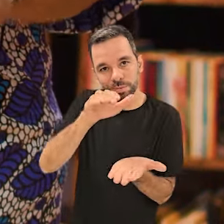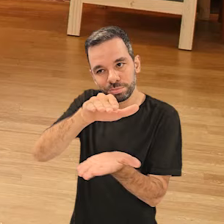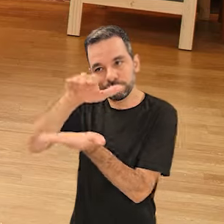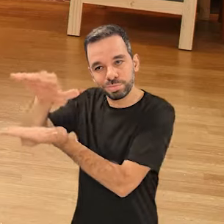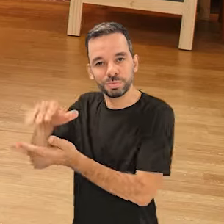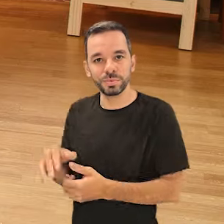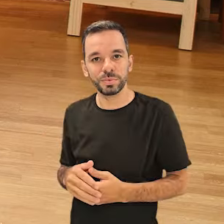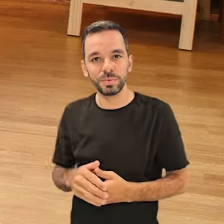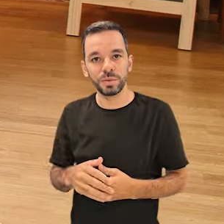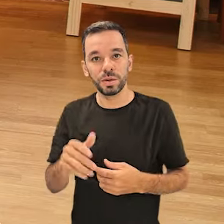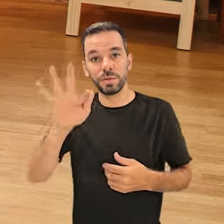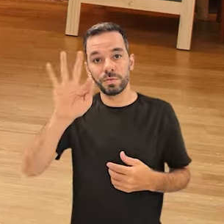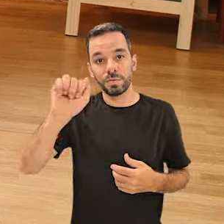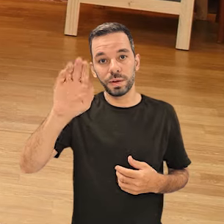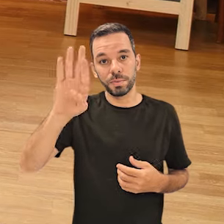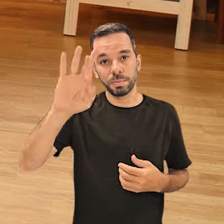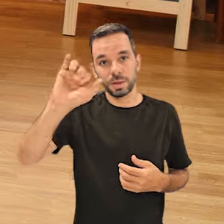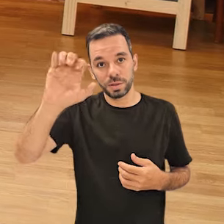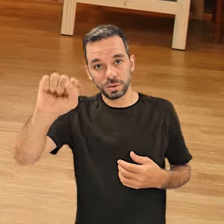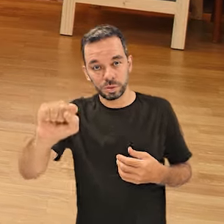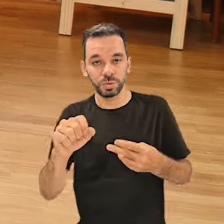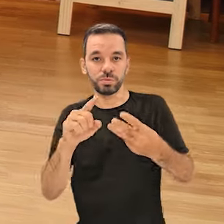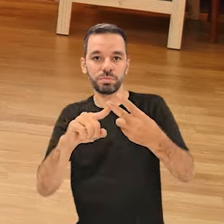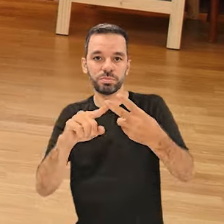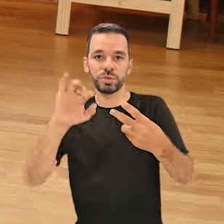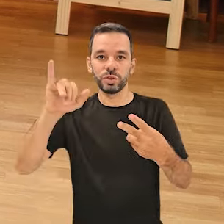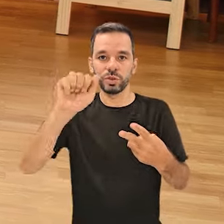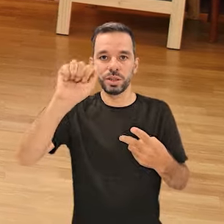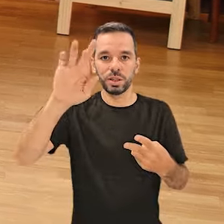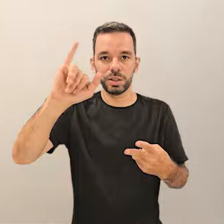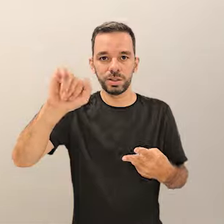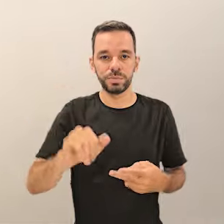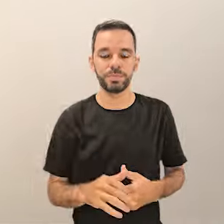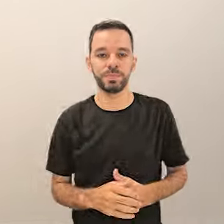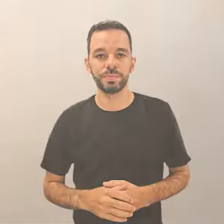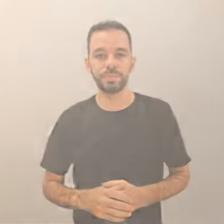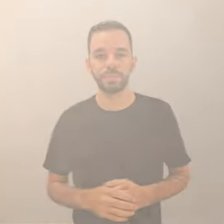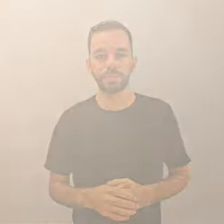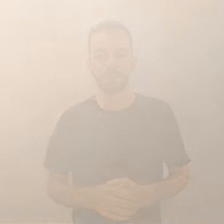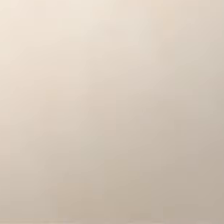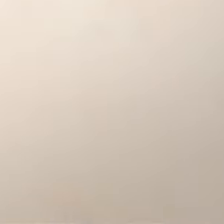coletâneas. Os convidados de hoje são Fabrício Carvalho e Jair Donato.